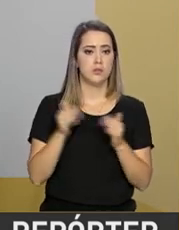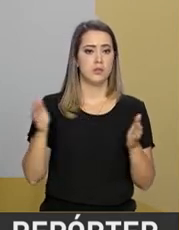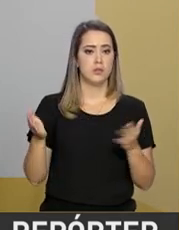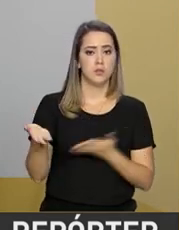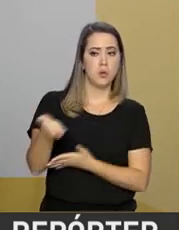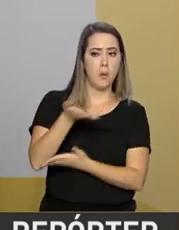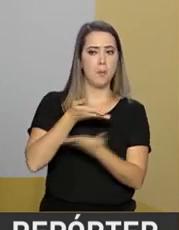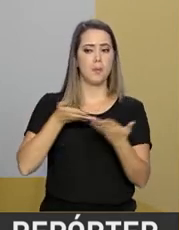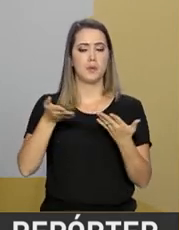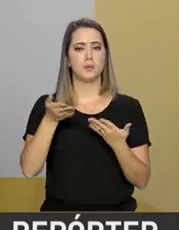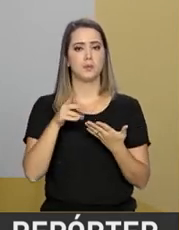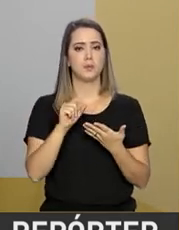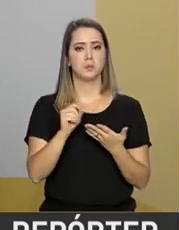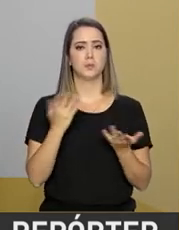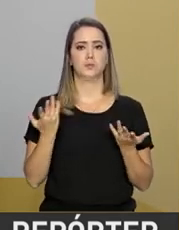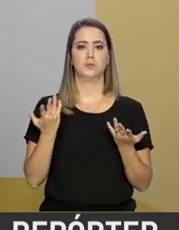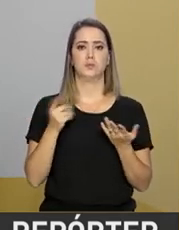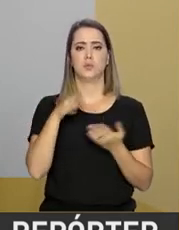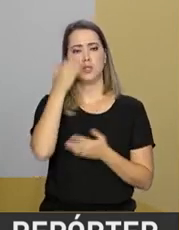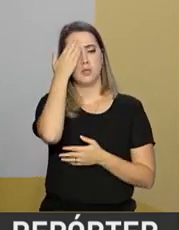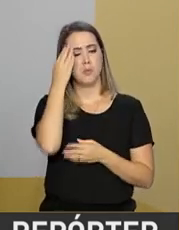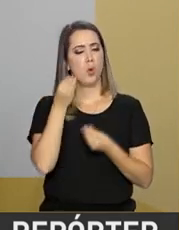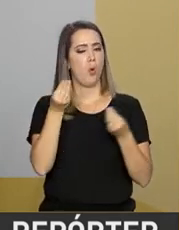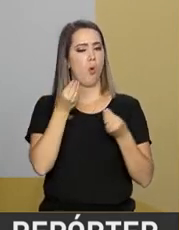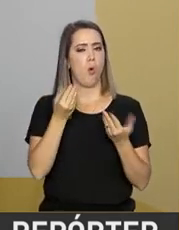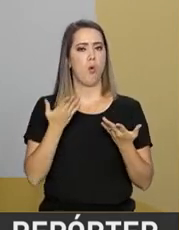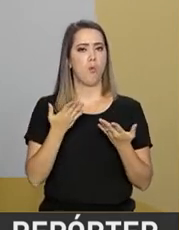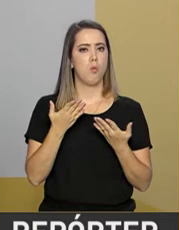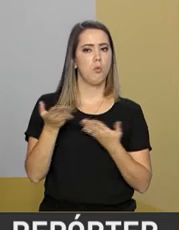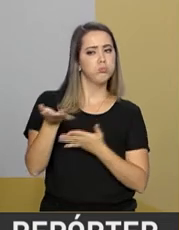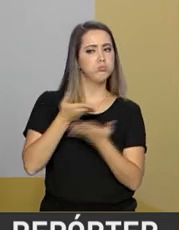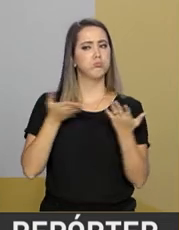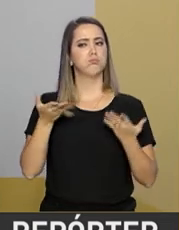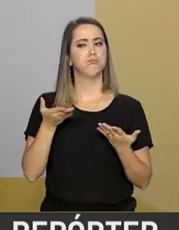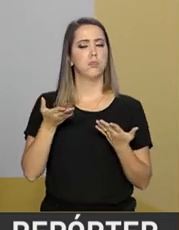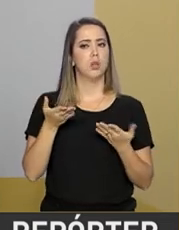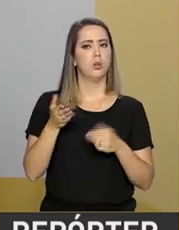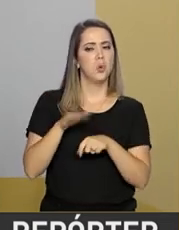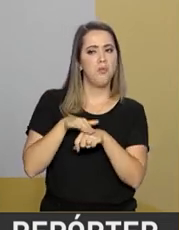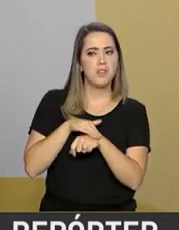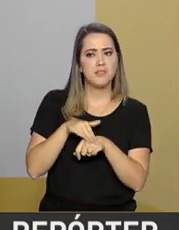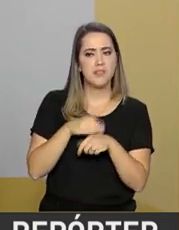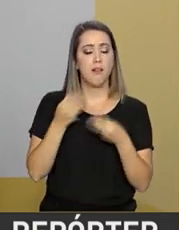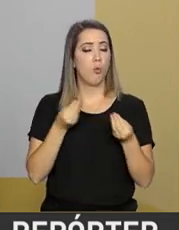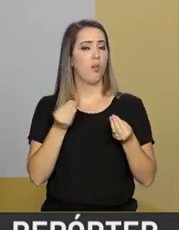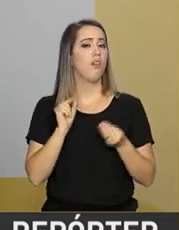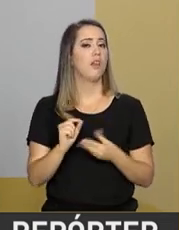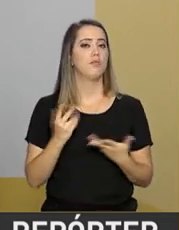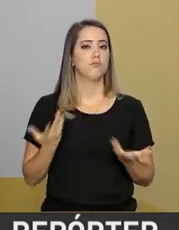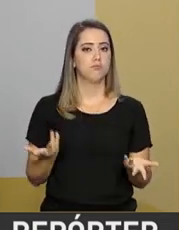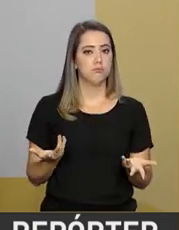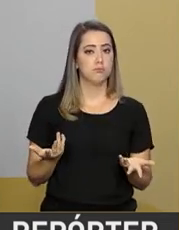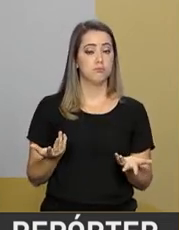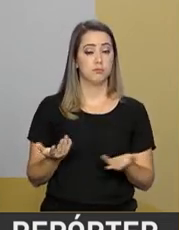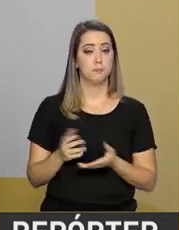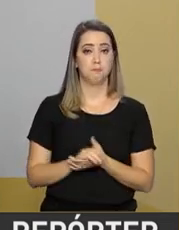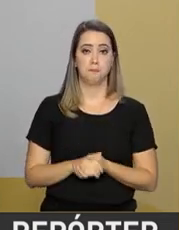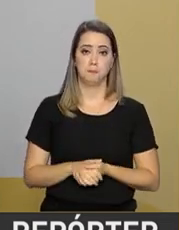negociações saber que a concessão é essa a um câmbio negocial que